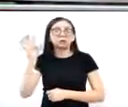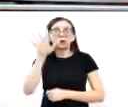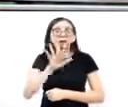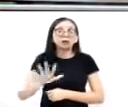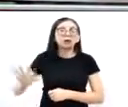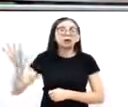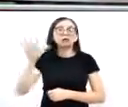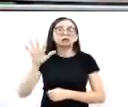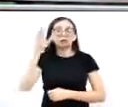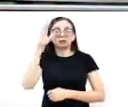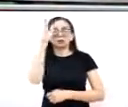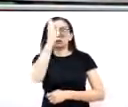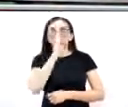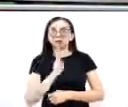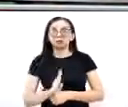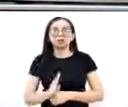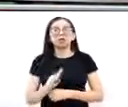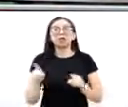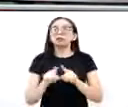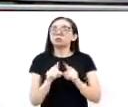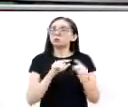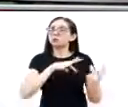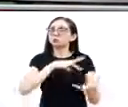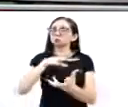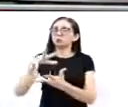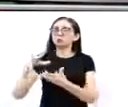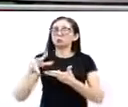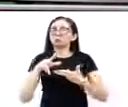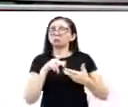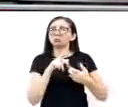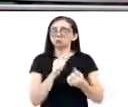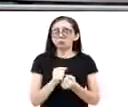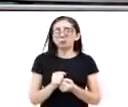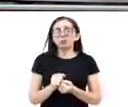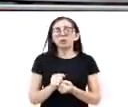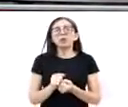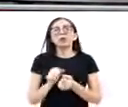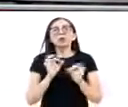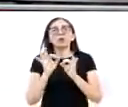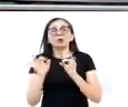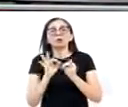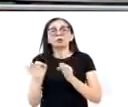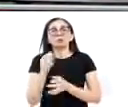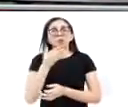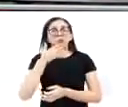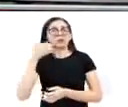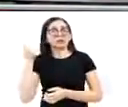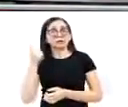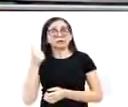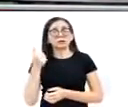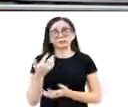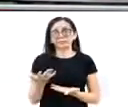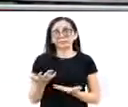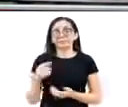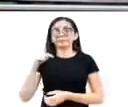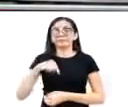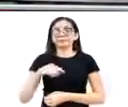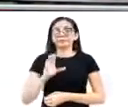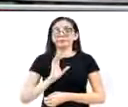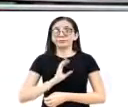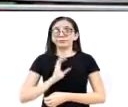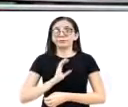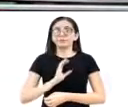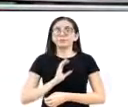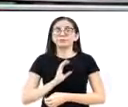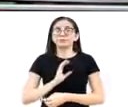a maioria dos estados e regiões do nosso país e do mundo inteiro agiu da melhor forma que pôde agir. Aqui em